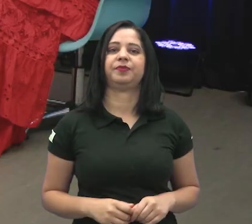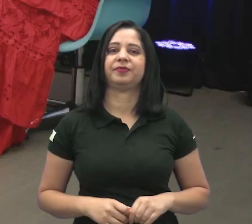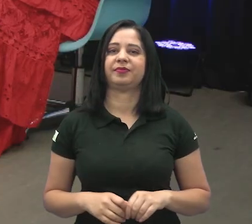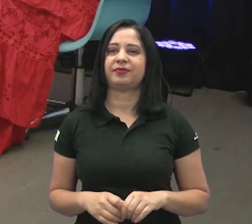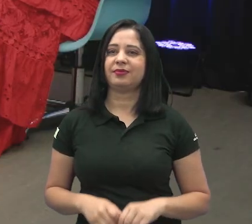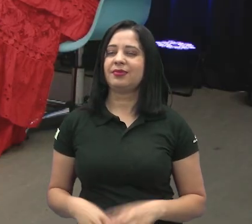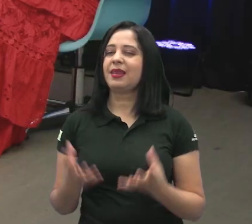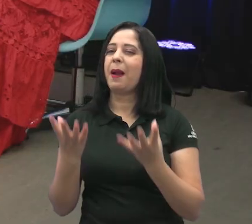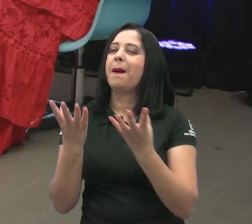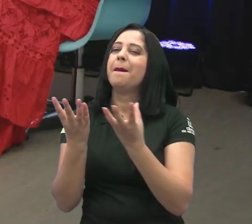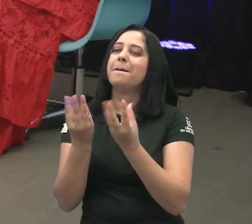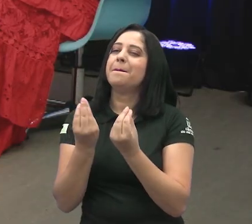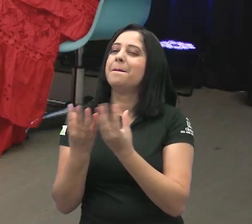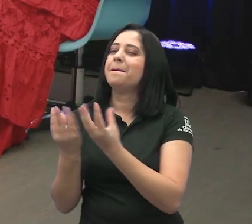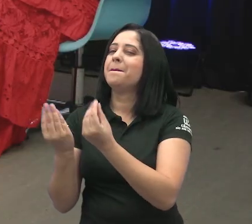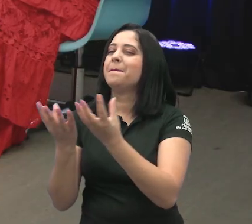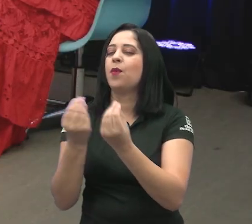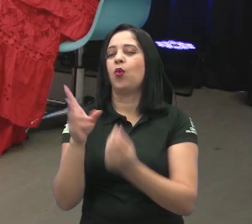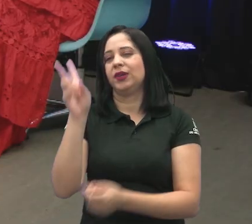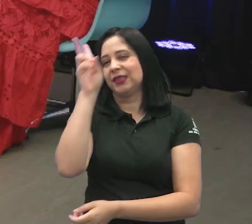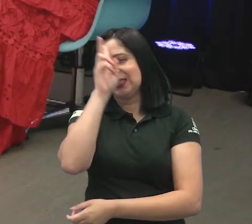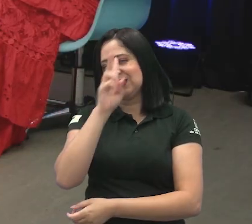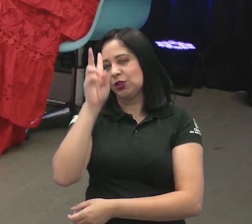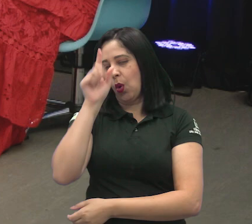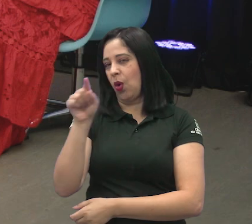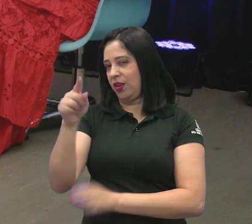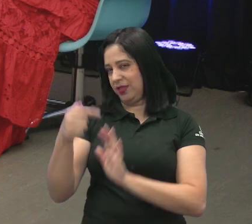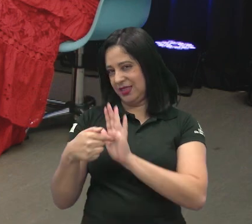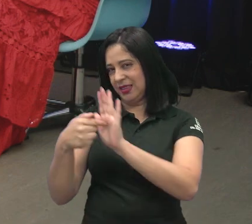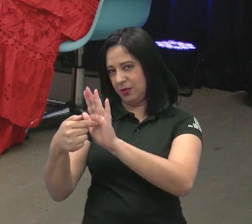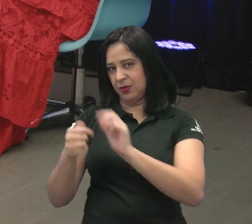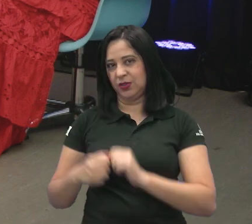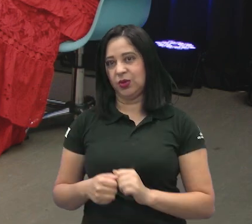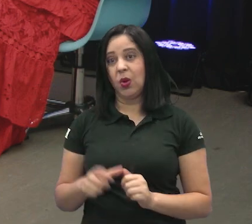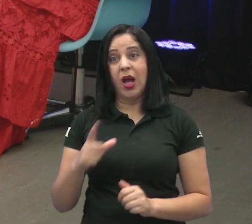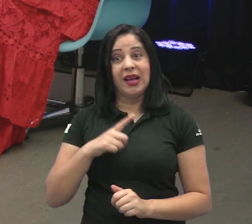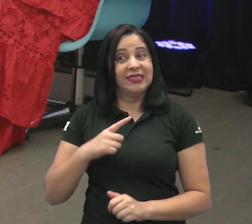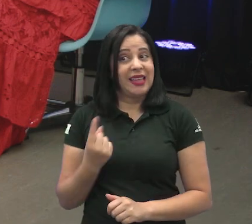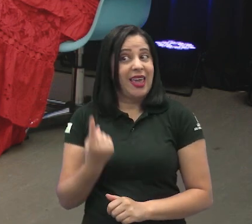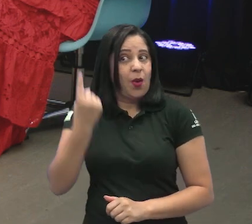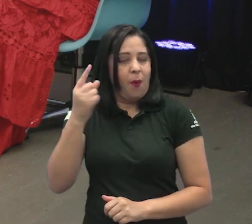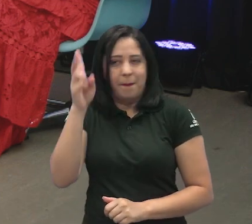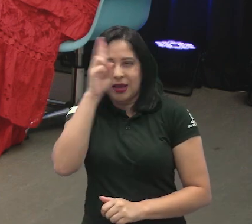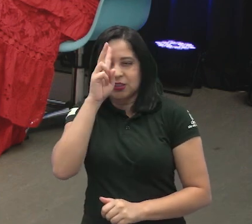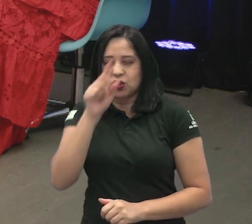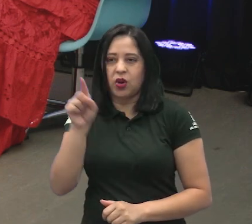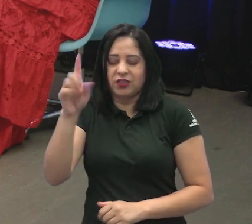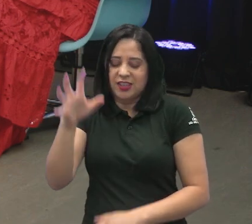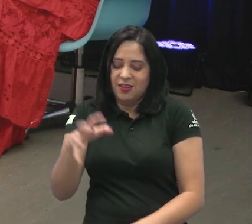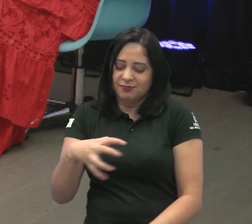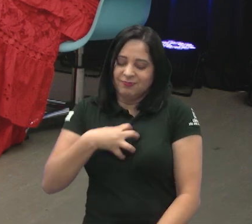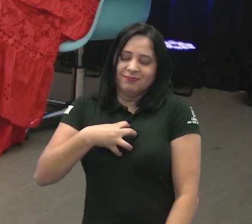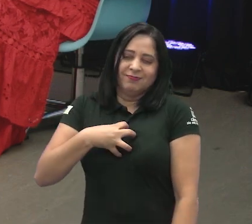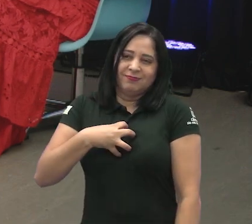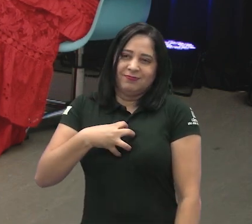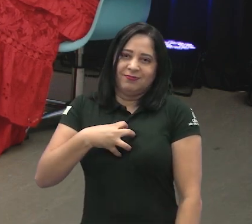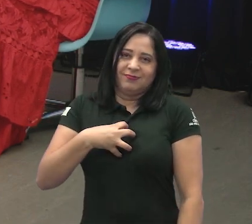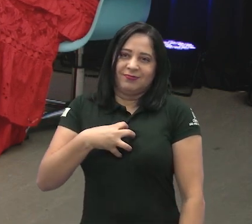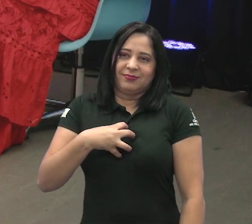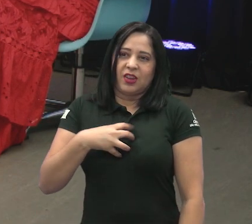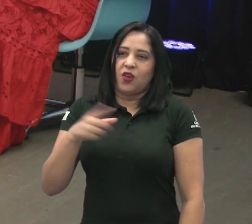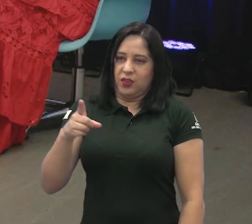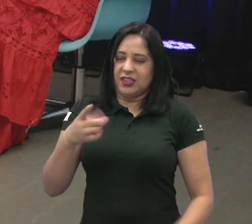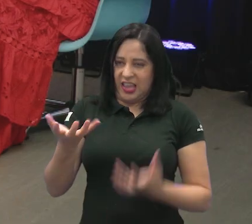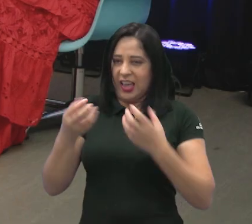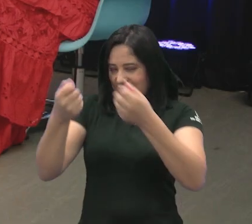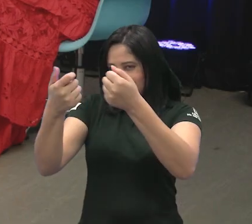muitas histórias emocionantes você retratou nesse ano de 2025. Tem alguma, assim, que pra você foi mais marcante,